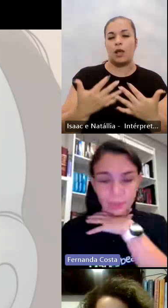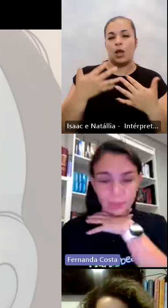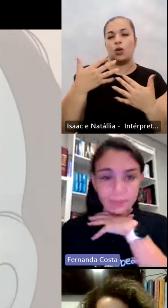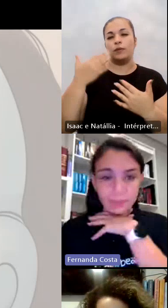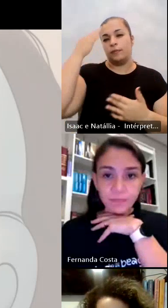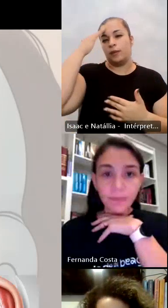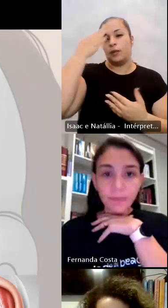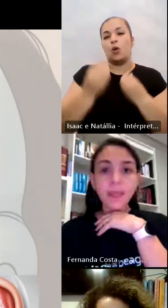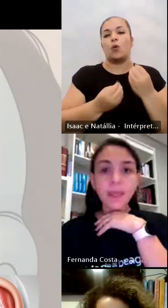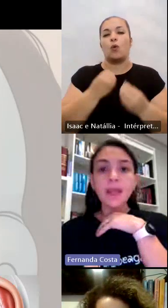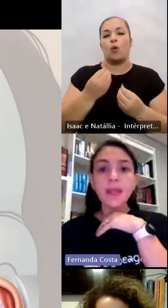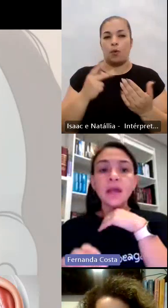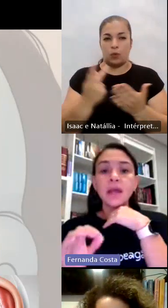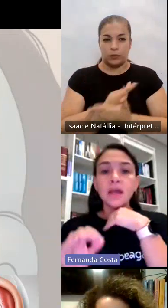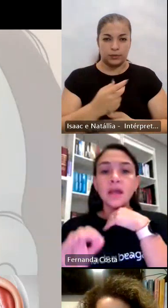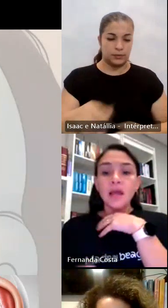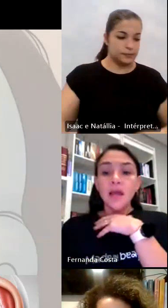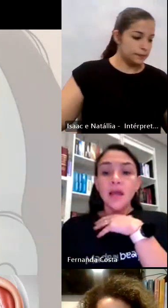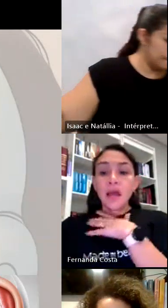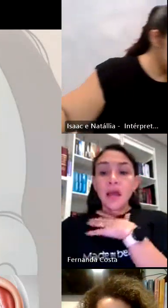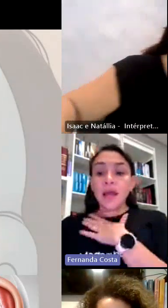funciona.